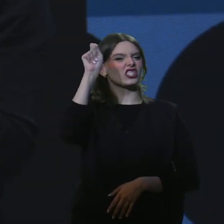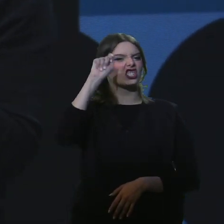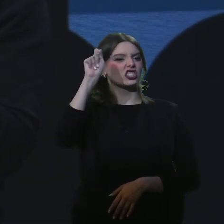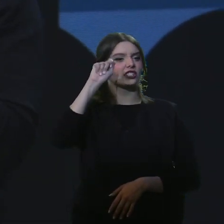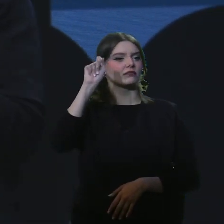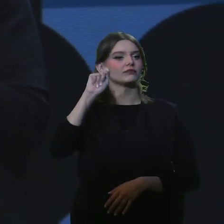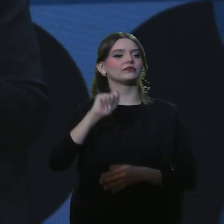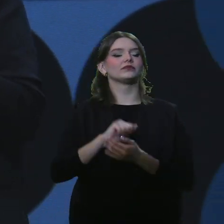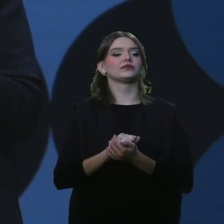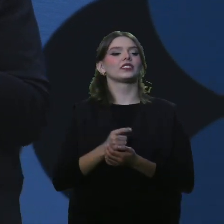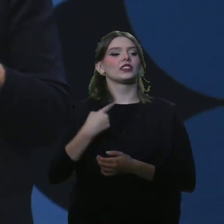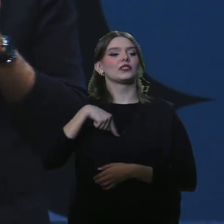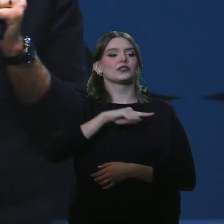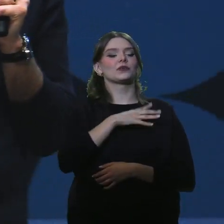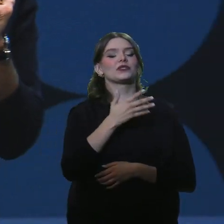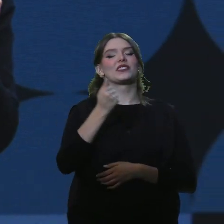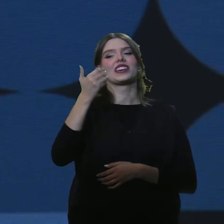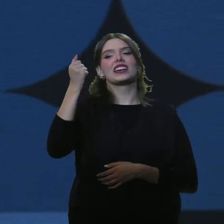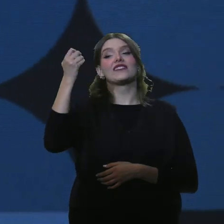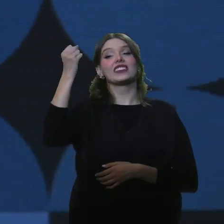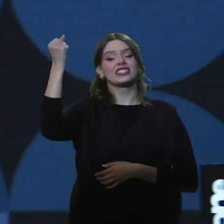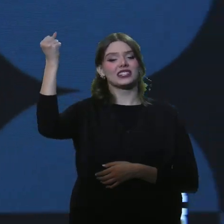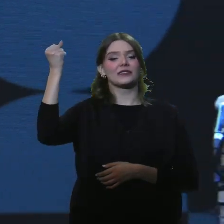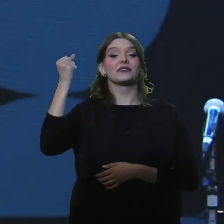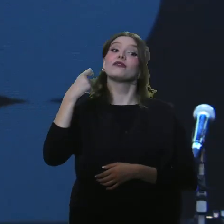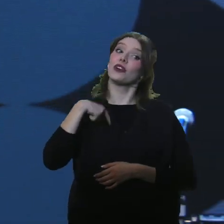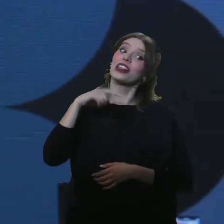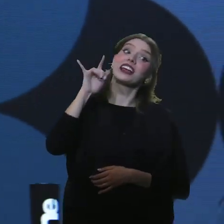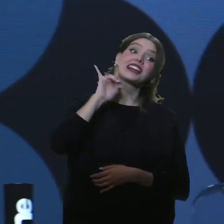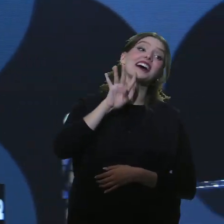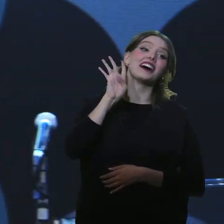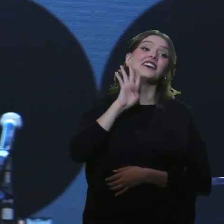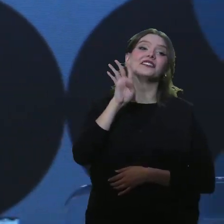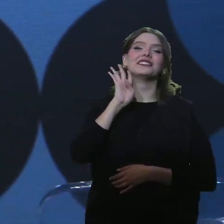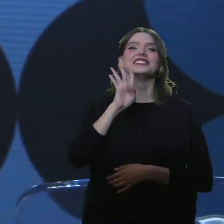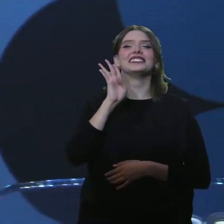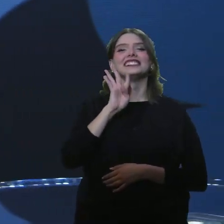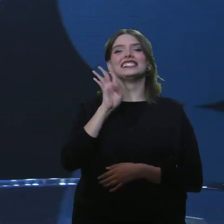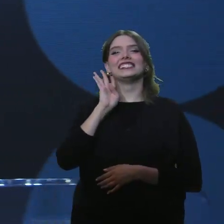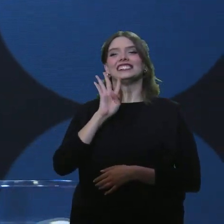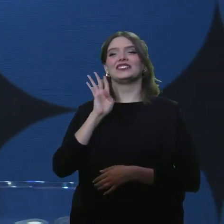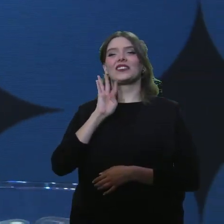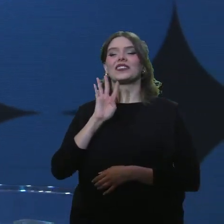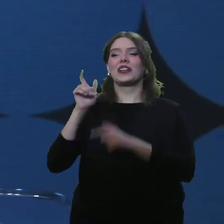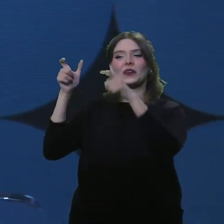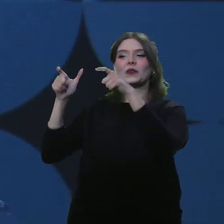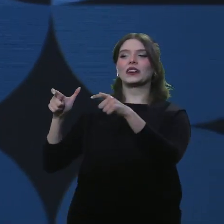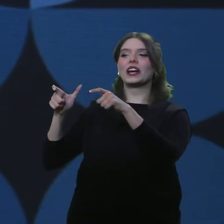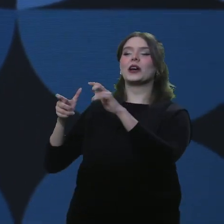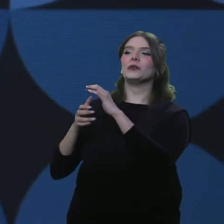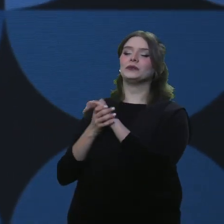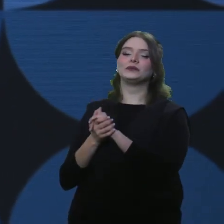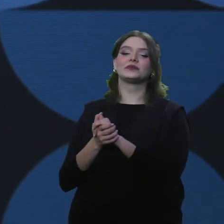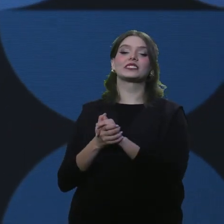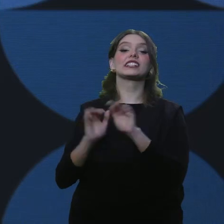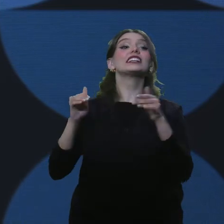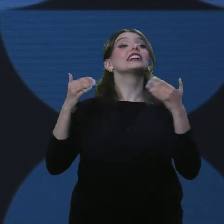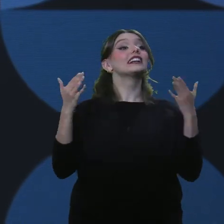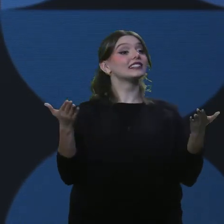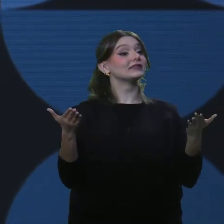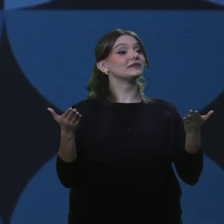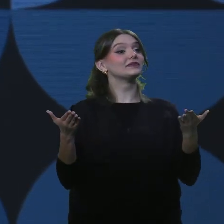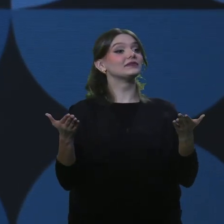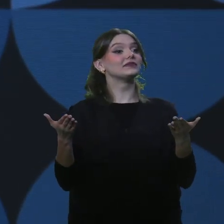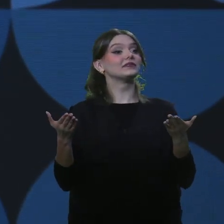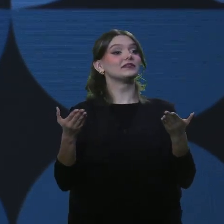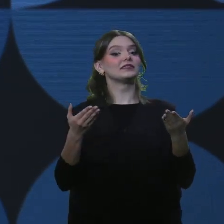Sim, fomos nós para a Argentina. Foi muito legal, primeira vez que eu saí do Brasil, fomos para Buenos Aires. E aí,